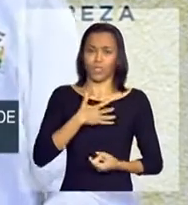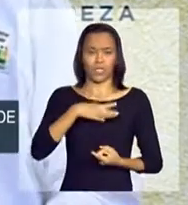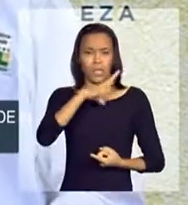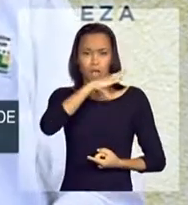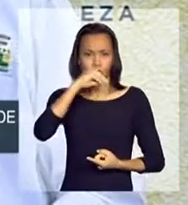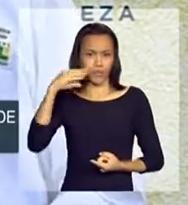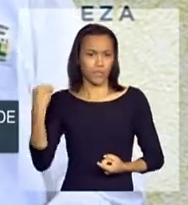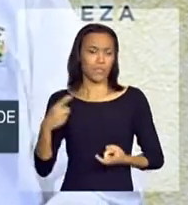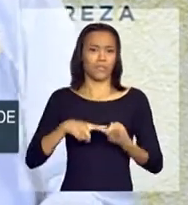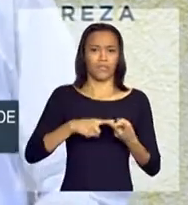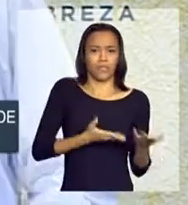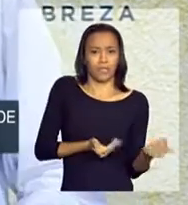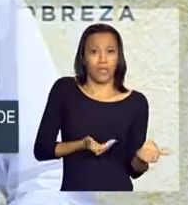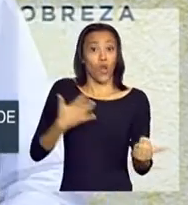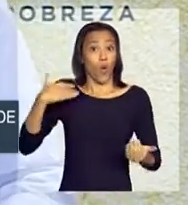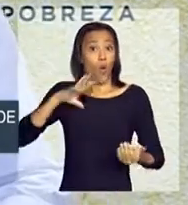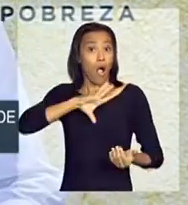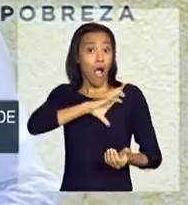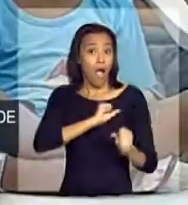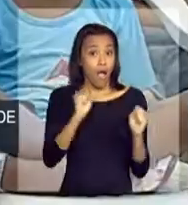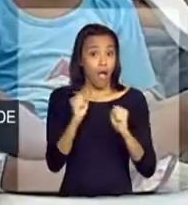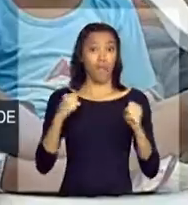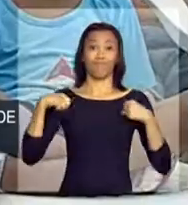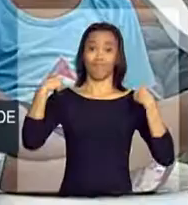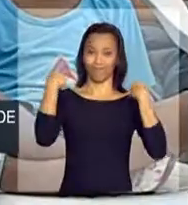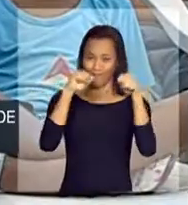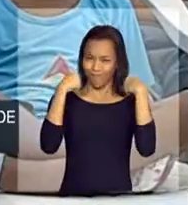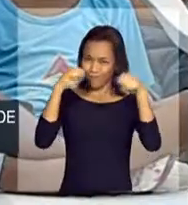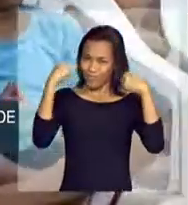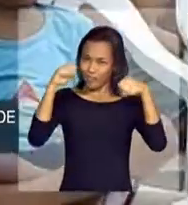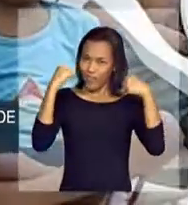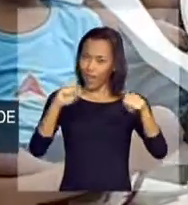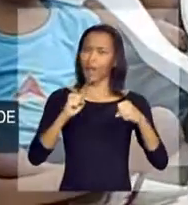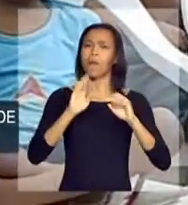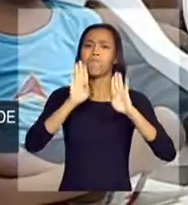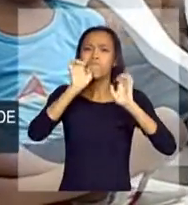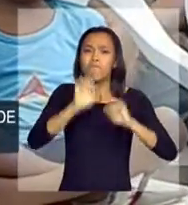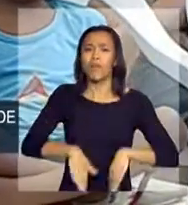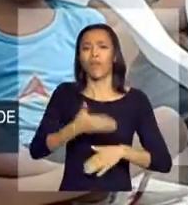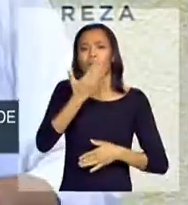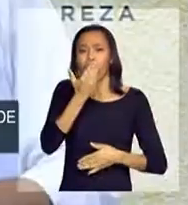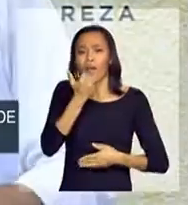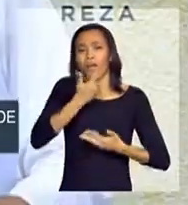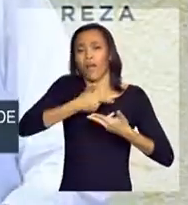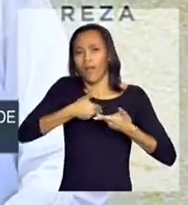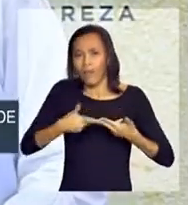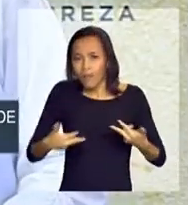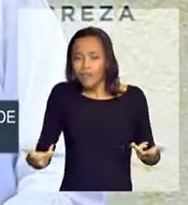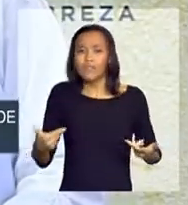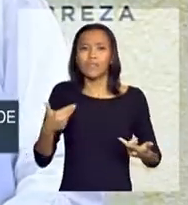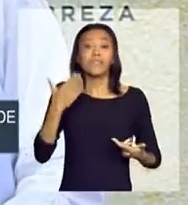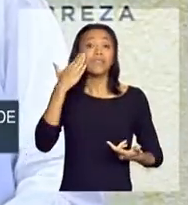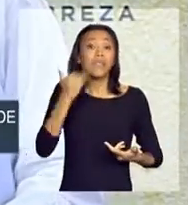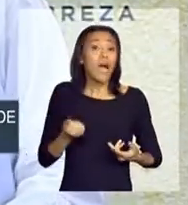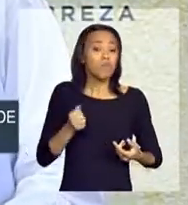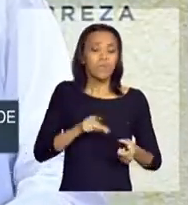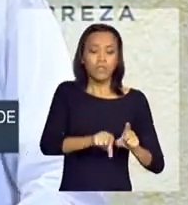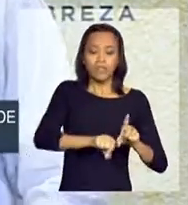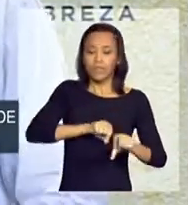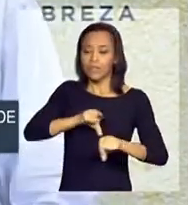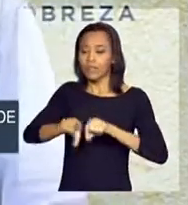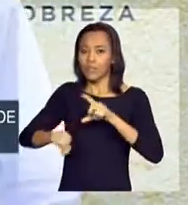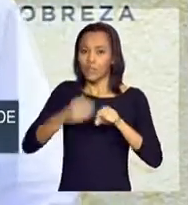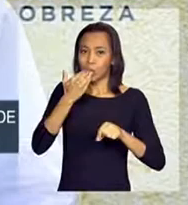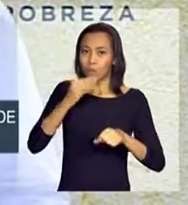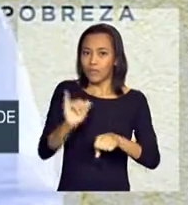que gostam de fazer atividade física gostam de se alimentar direito aprendeu que alimentação